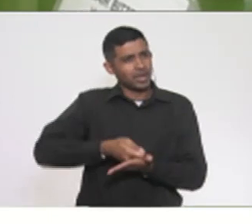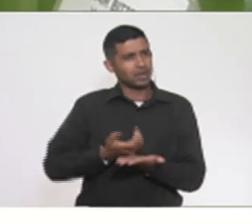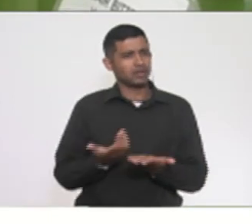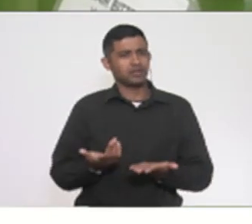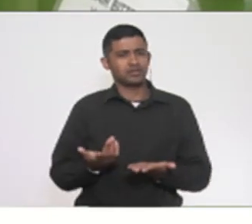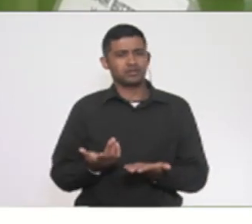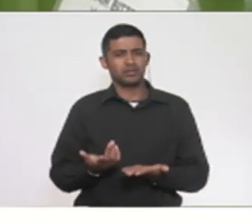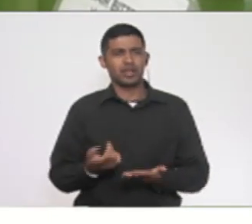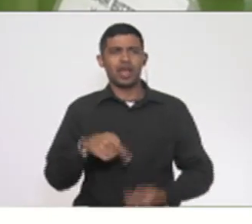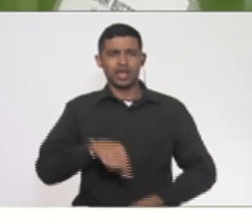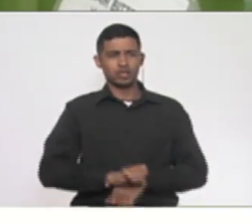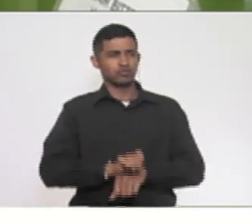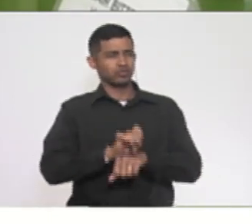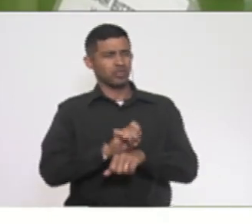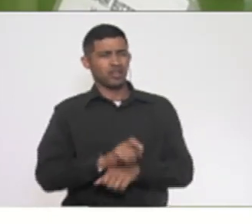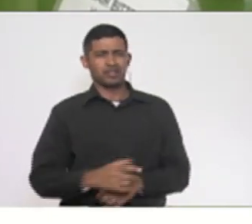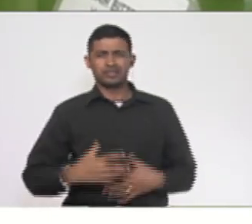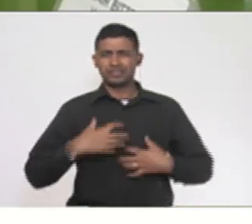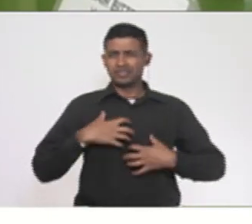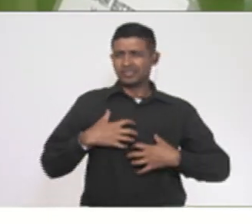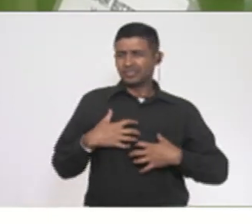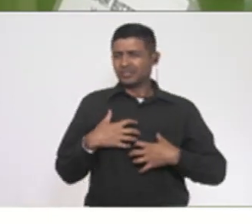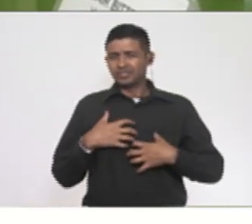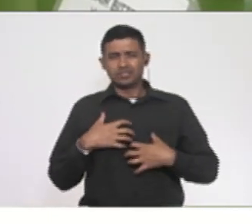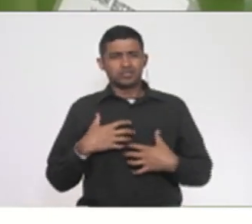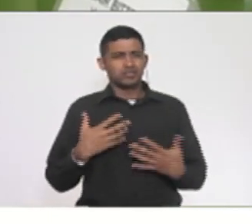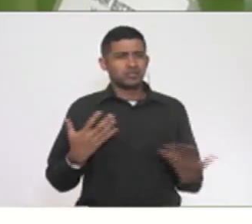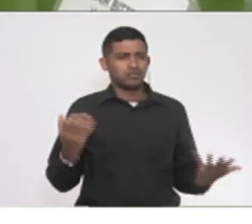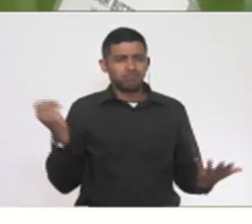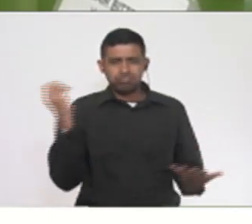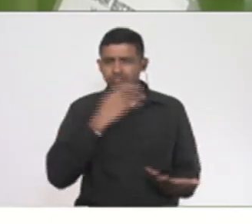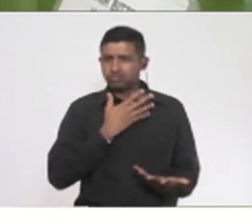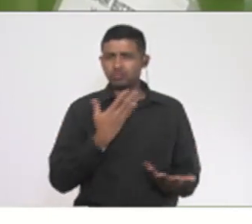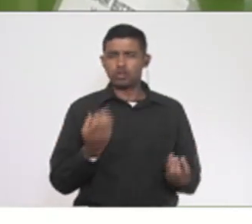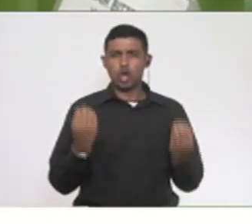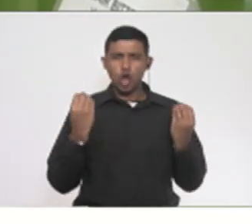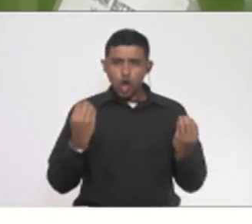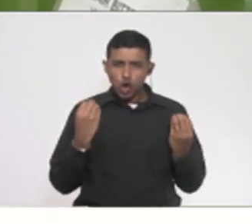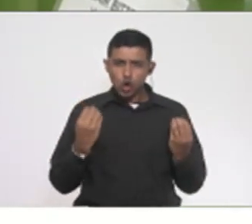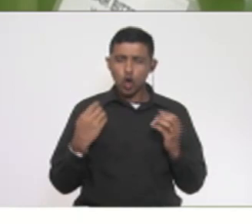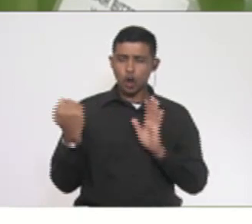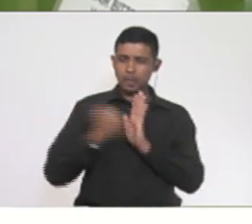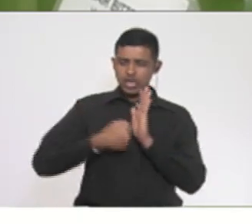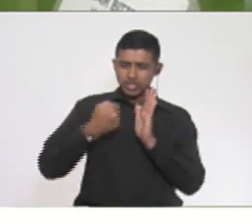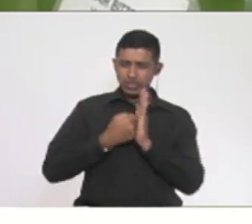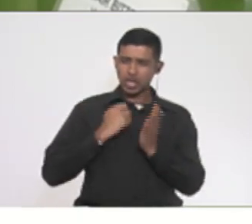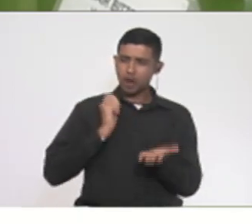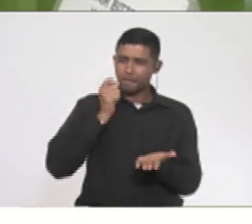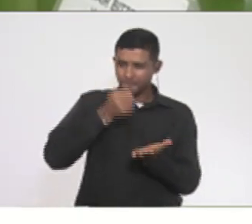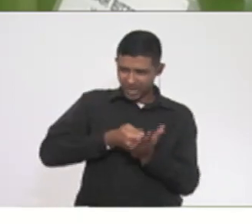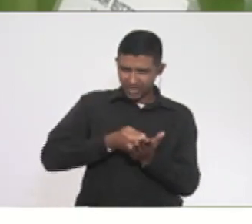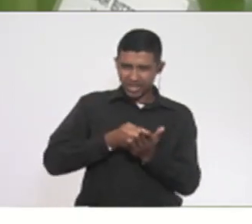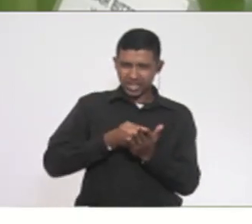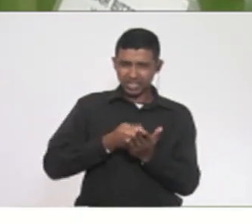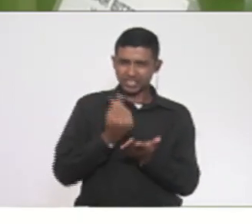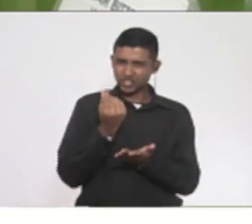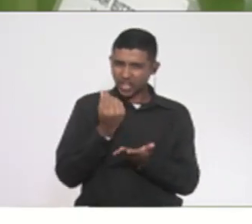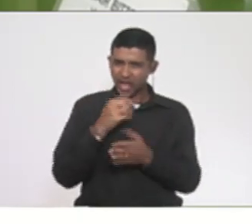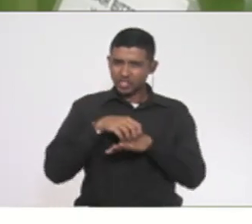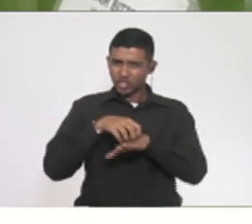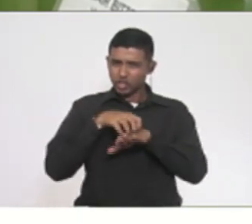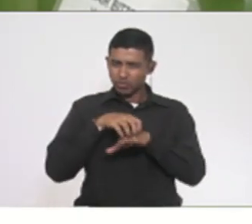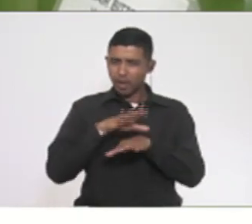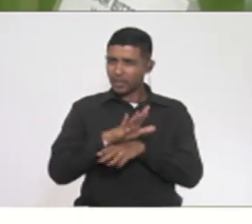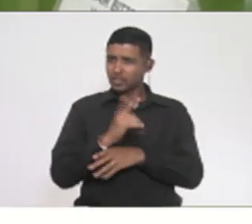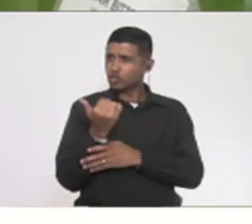sinto lesado, porque cobrar o mesmo preço de uma taxa de transporte, eu sendo Estado produtor igual